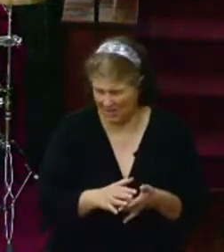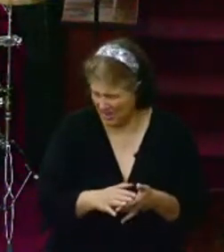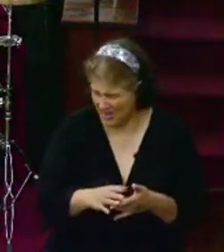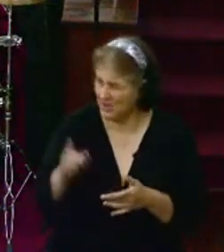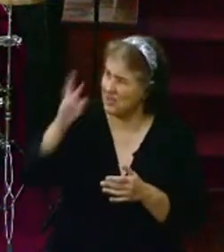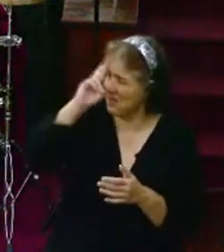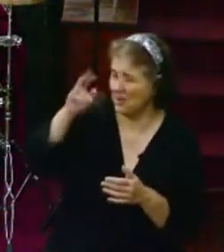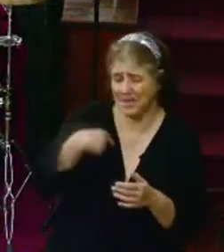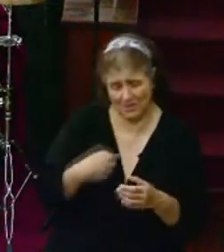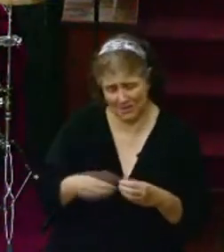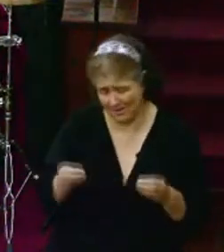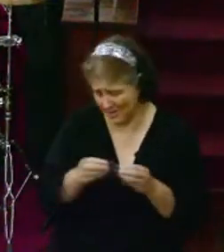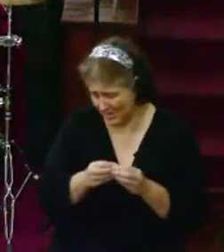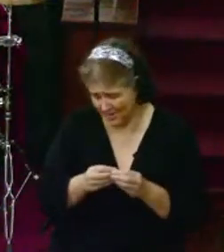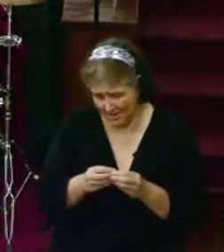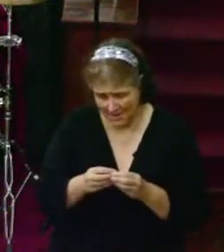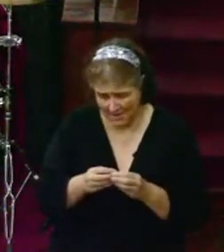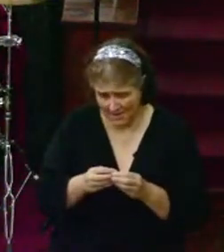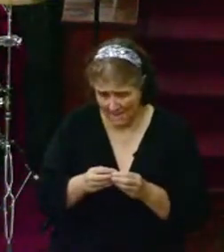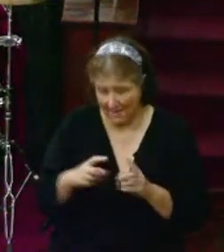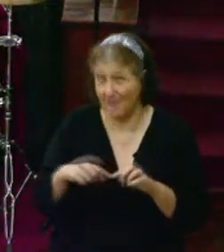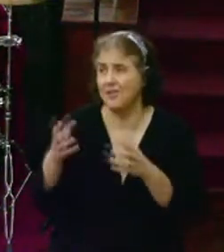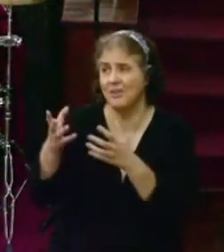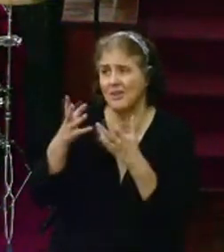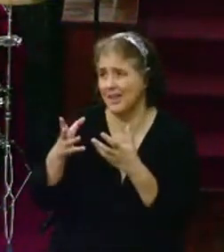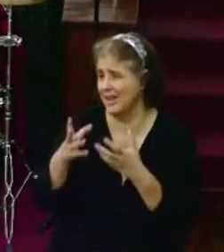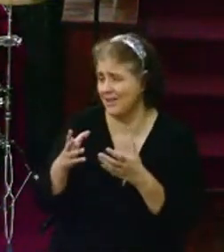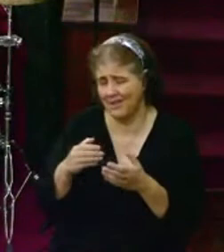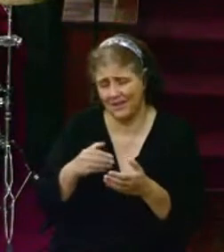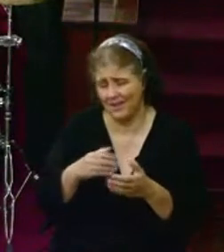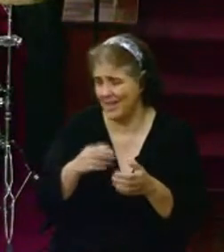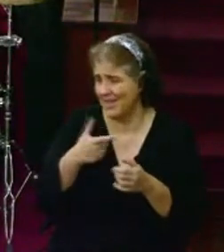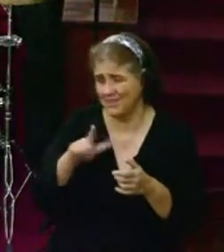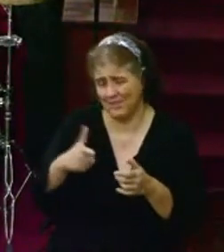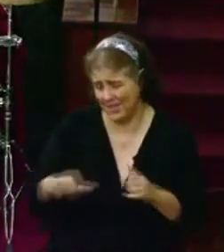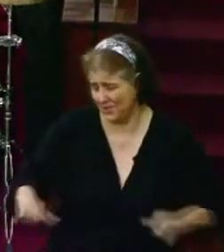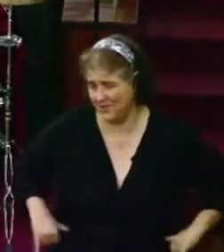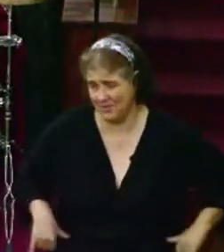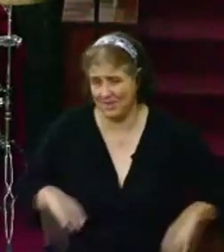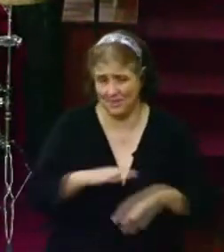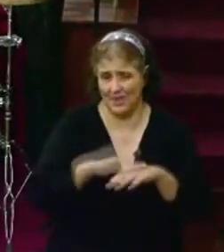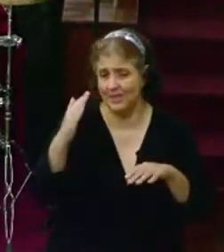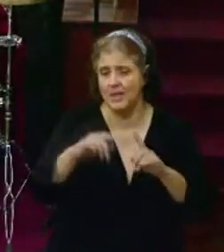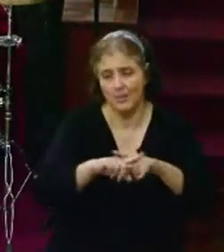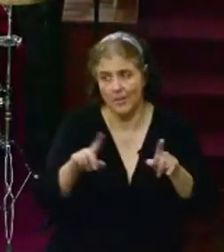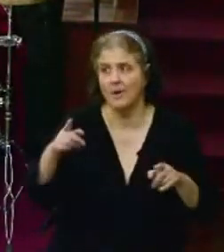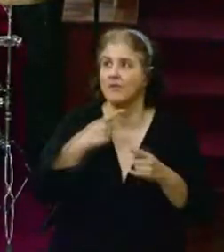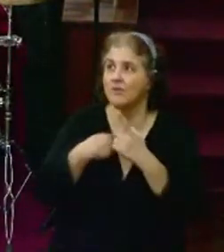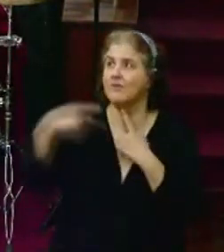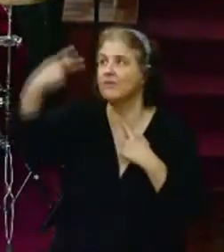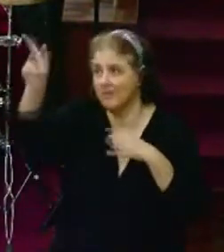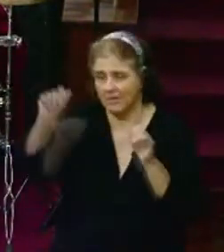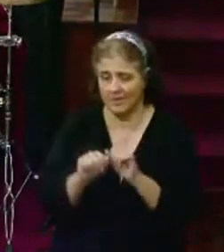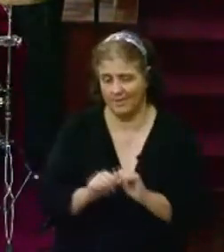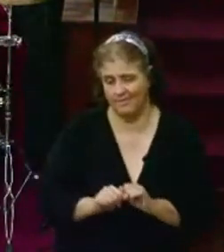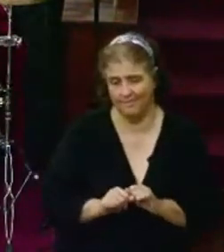conosco, ele se esvaziou da sua glória. Existe uma linguagem mais difundida entre os jovens: quando